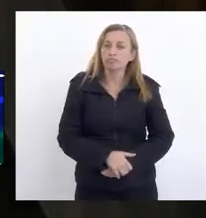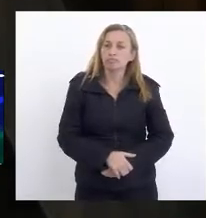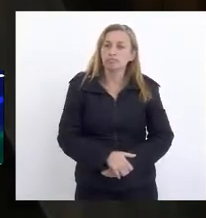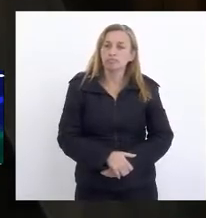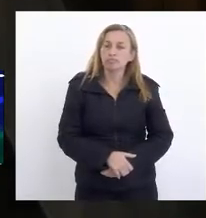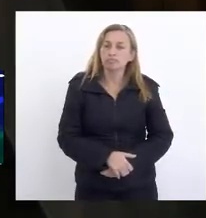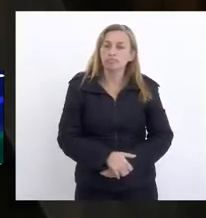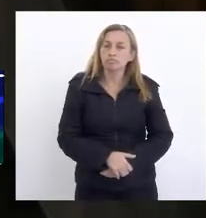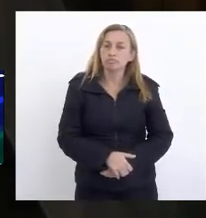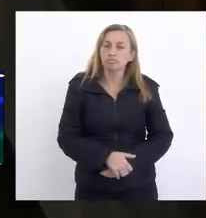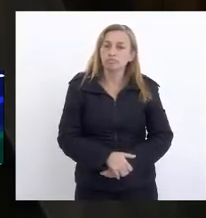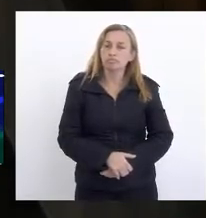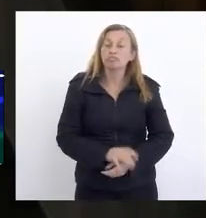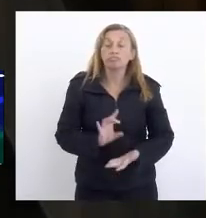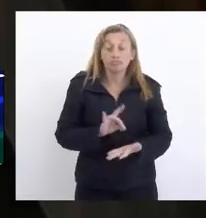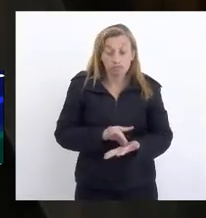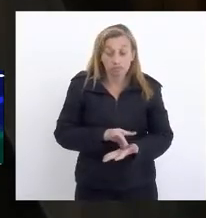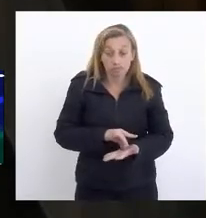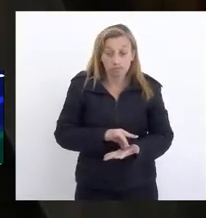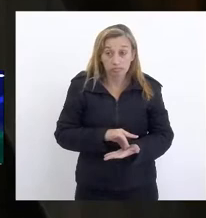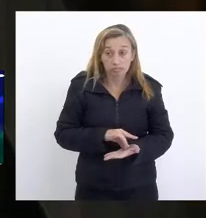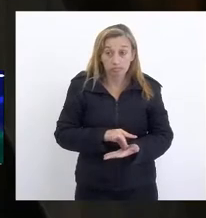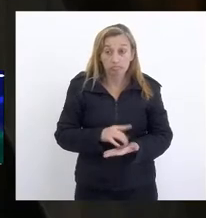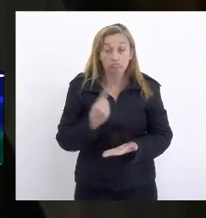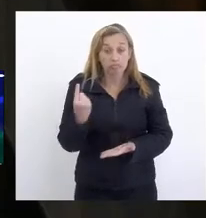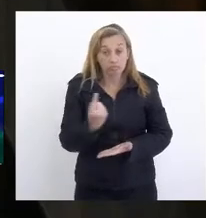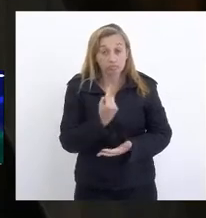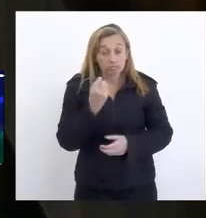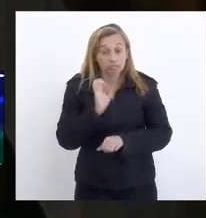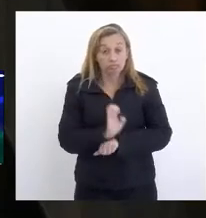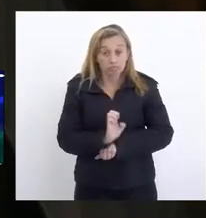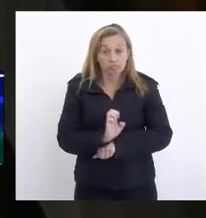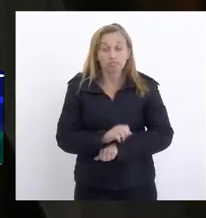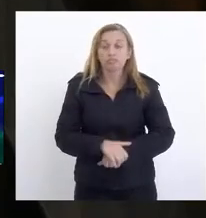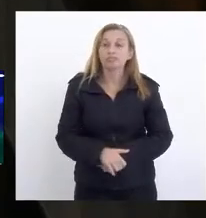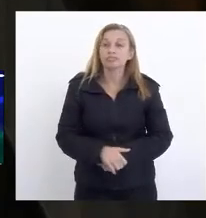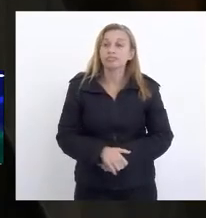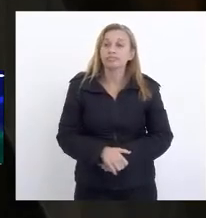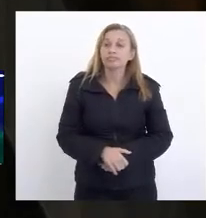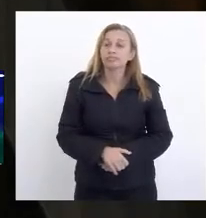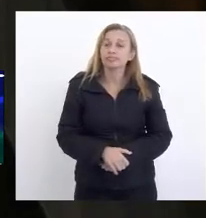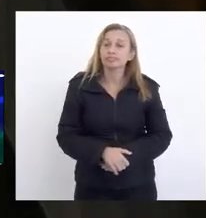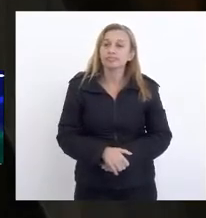seja uma realidade no nosso Estado.